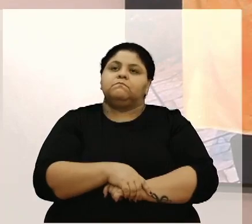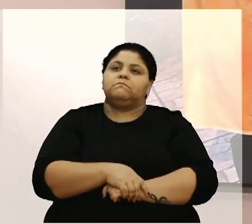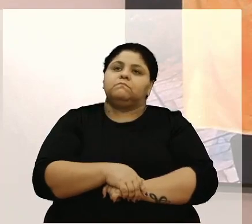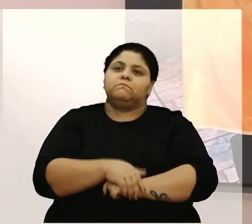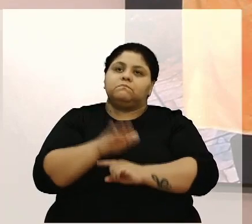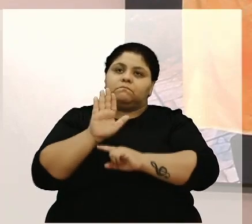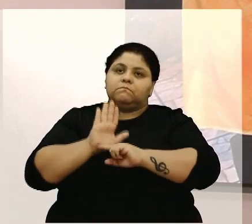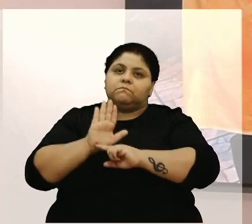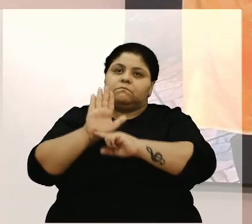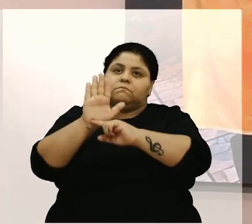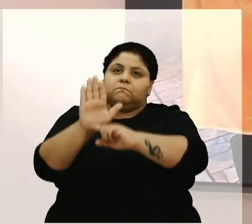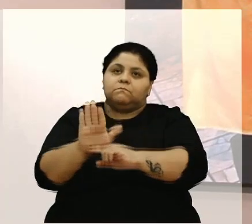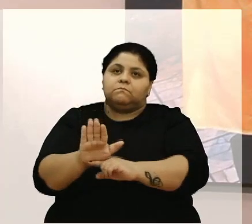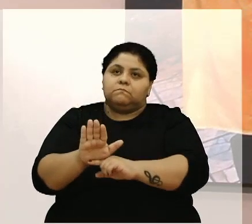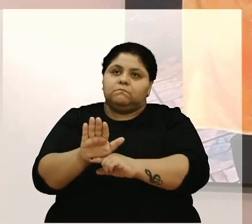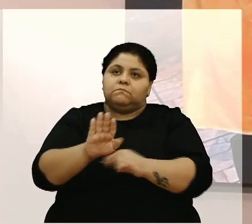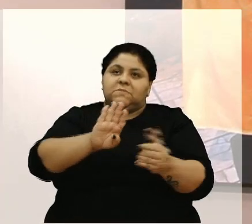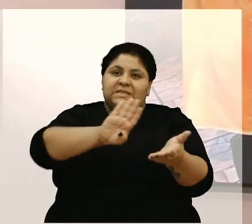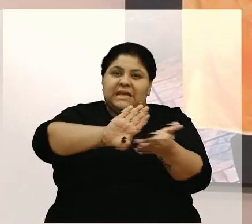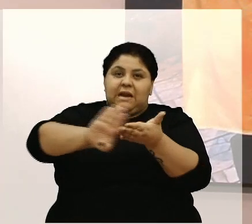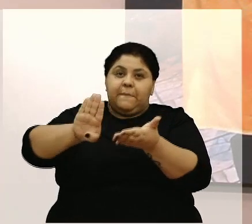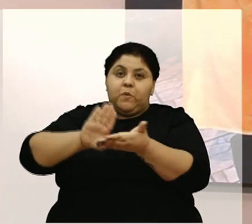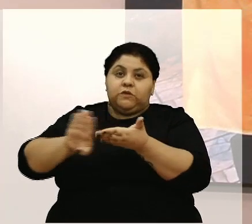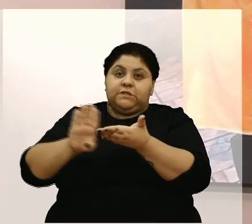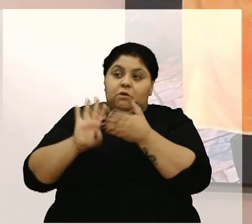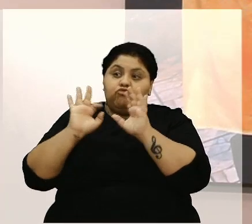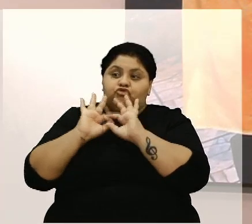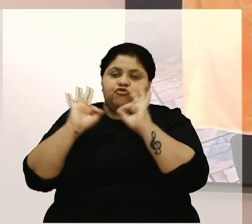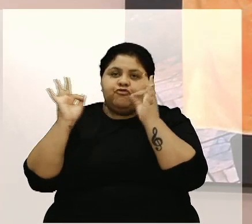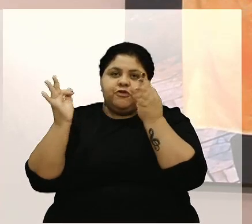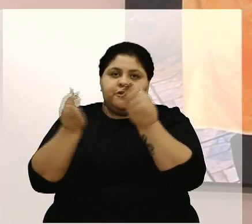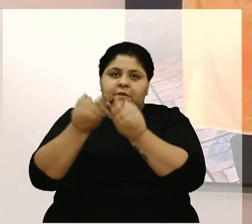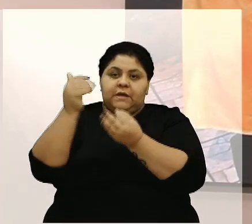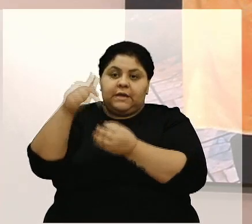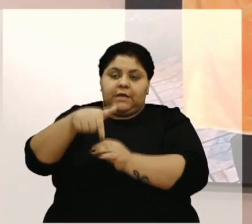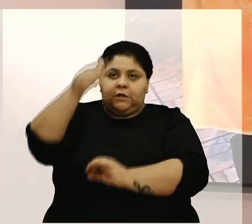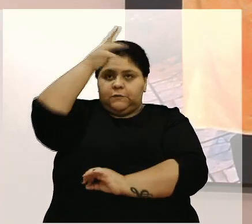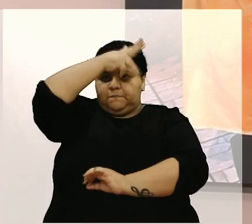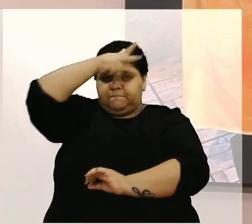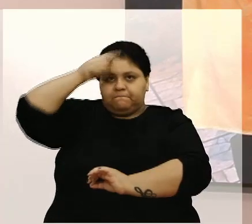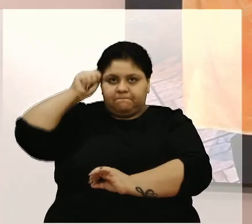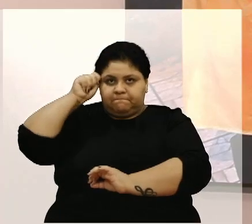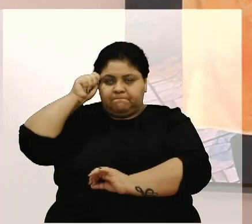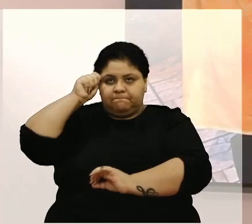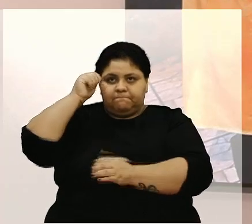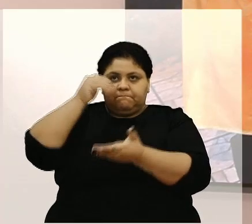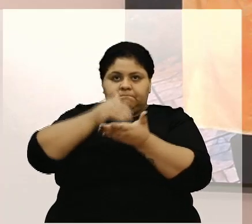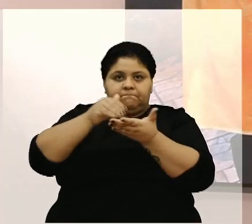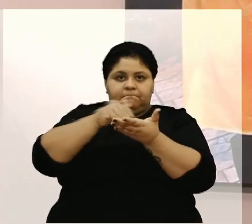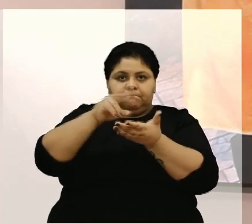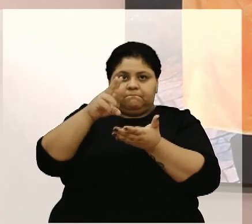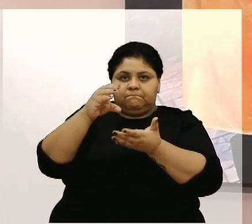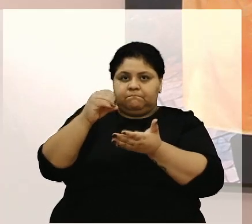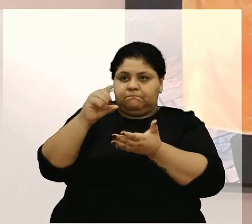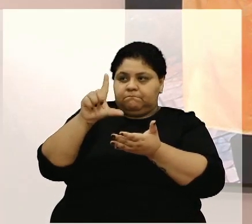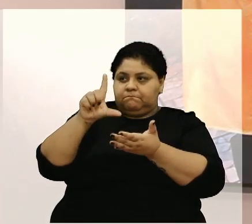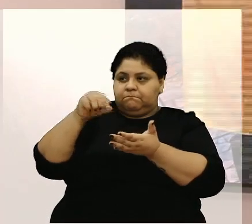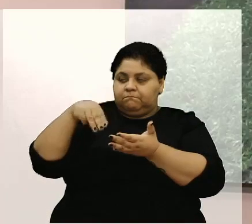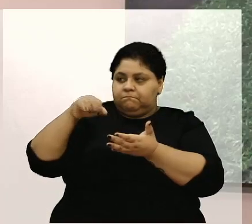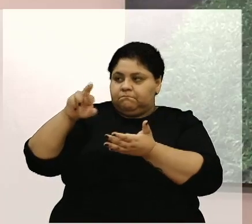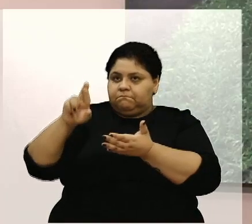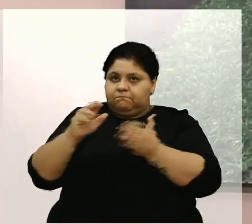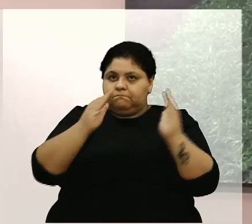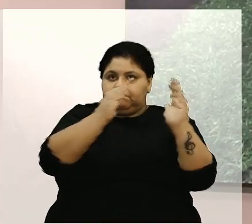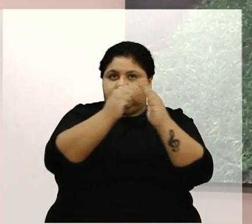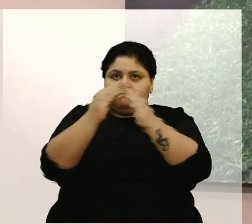ajudando na questão da remoção de famílias aqui do nosso município, secretário Volmir, os servidores lá da habitação, que